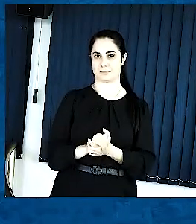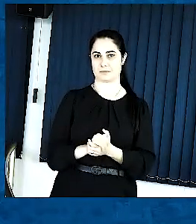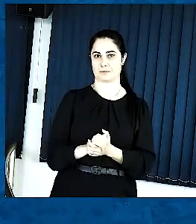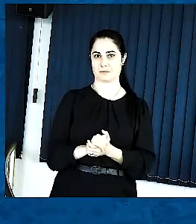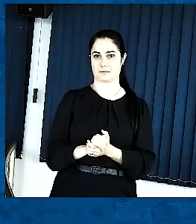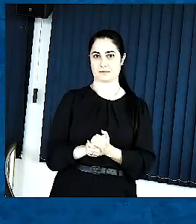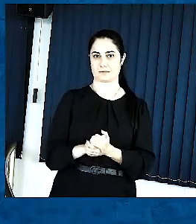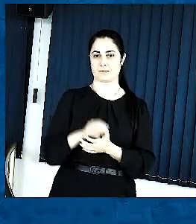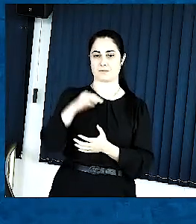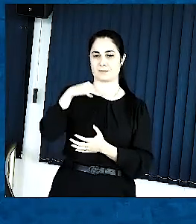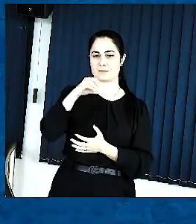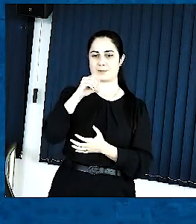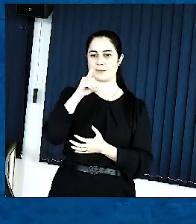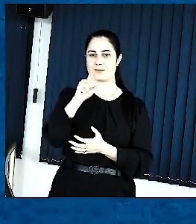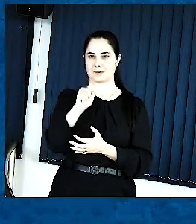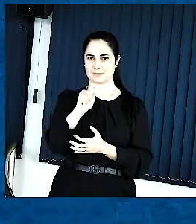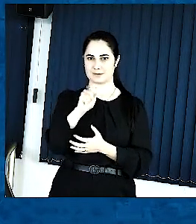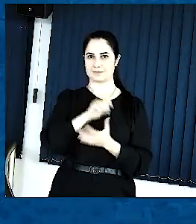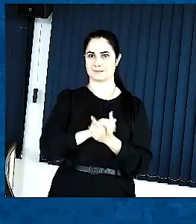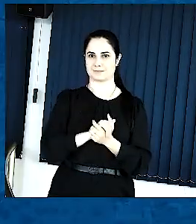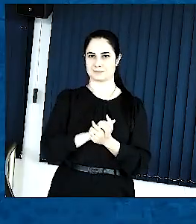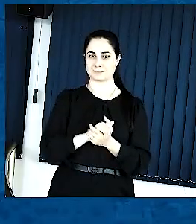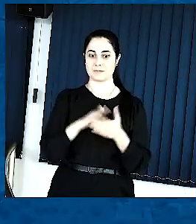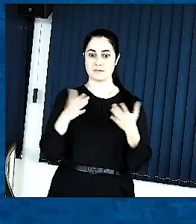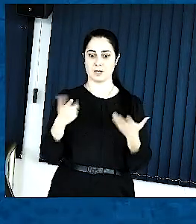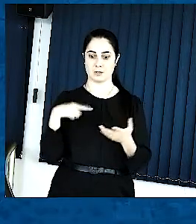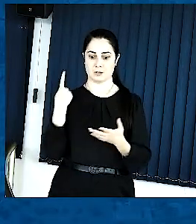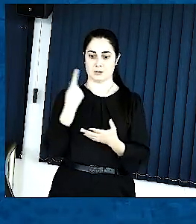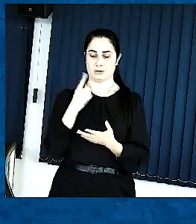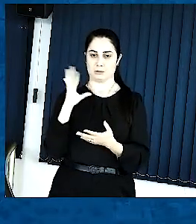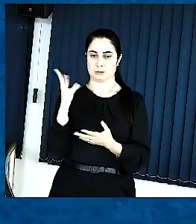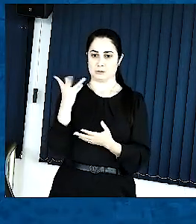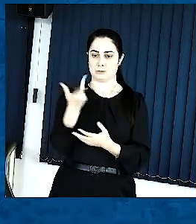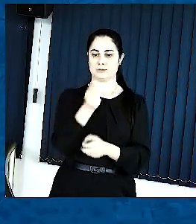E enquanto todos esperam,